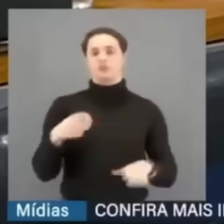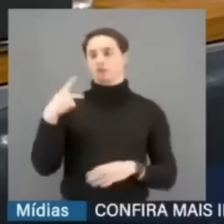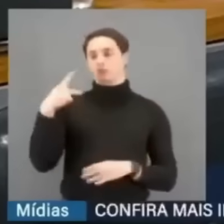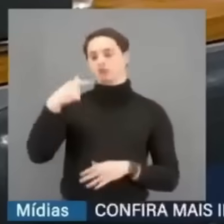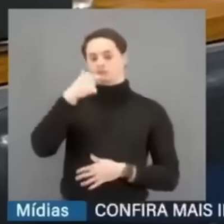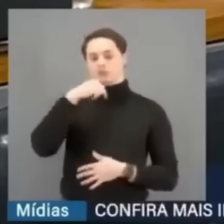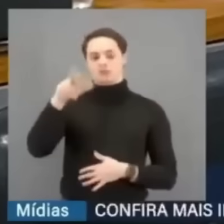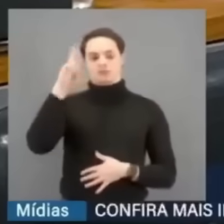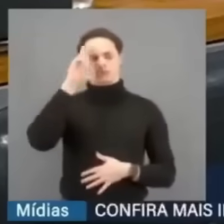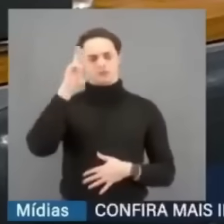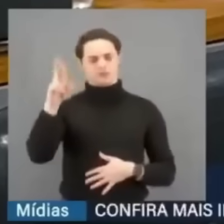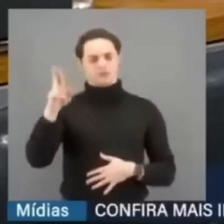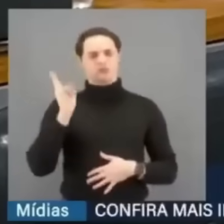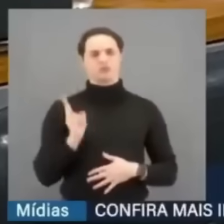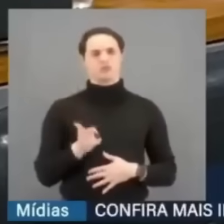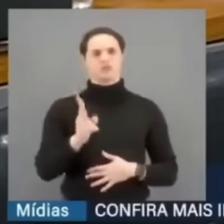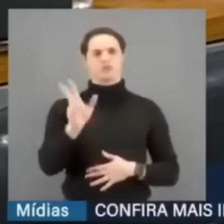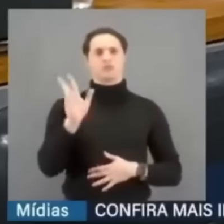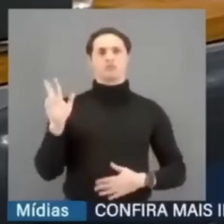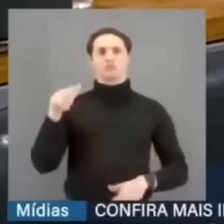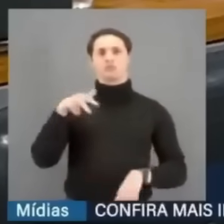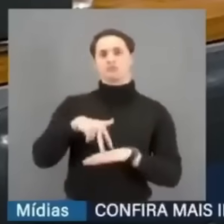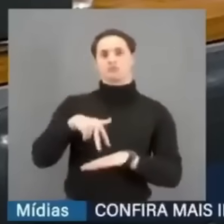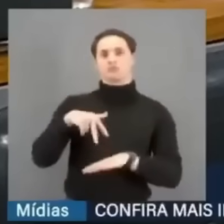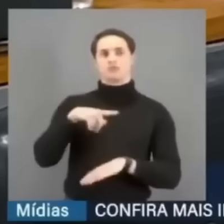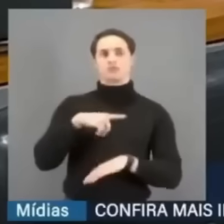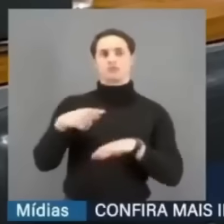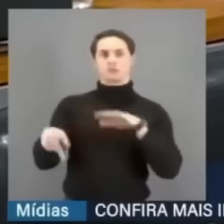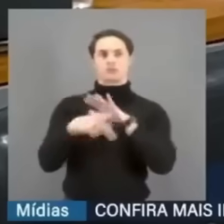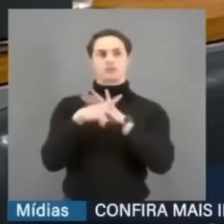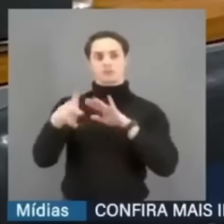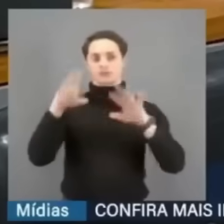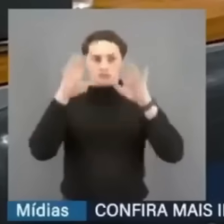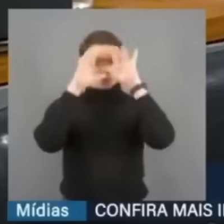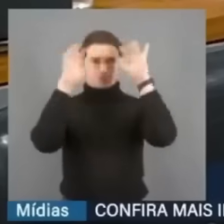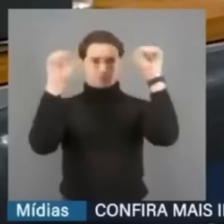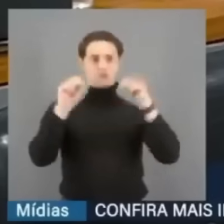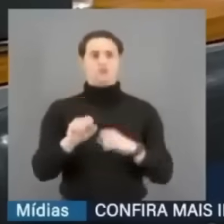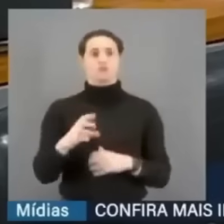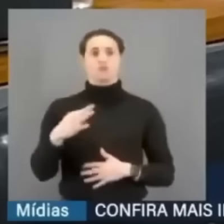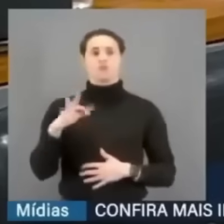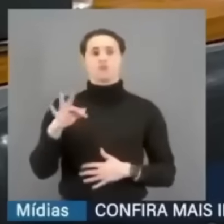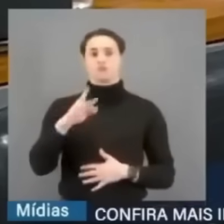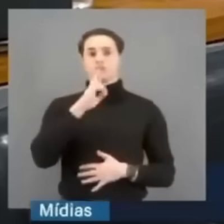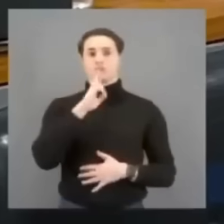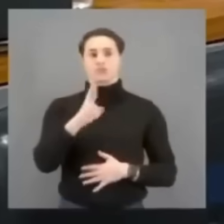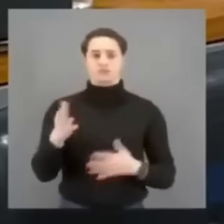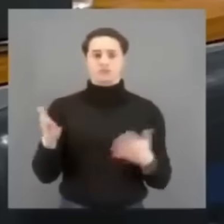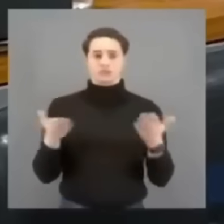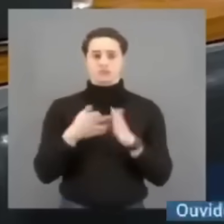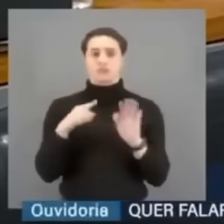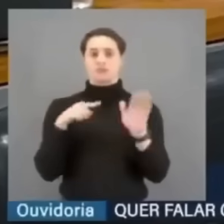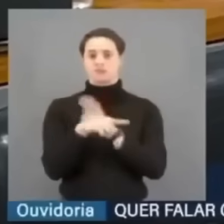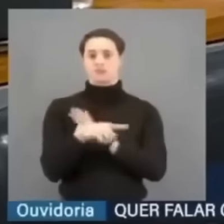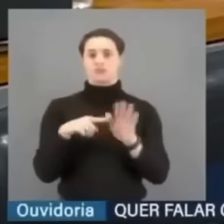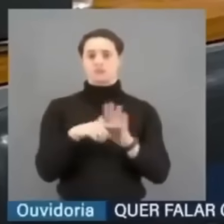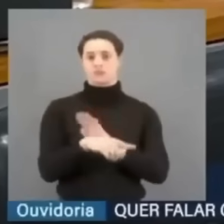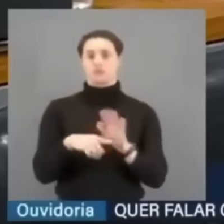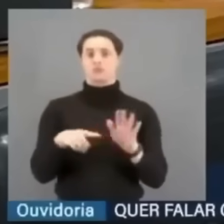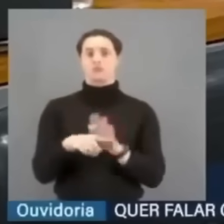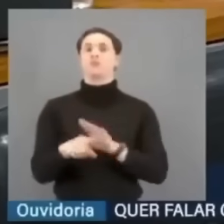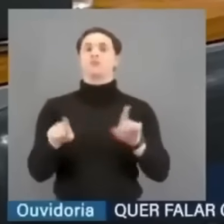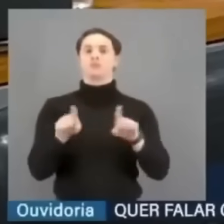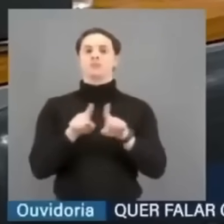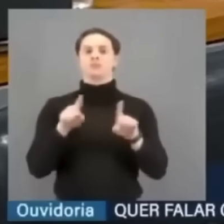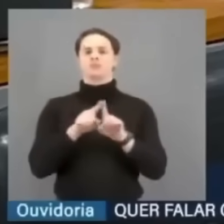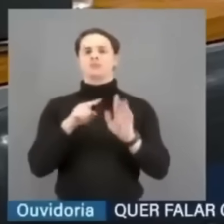senhor, está sendo aqui e está no Supremo Tribunal Federal respondendo por inquéritos. e também